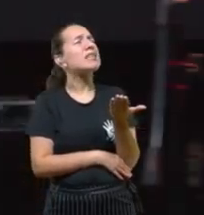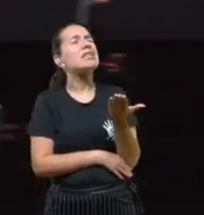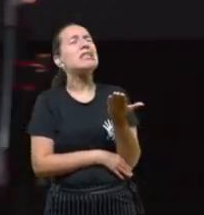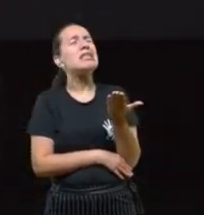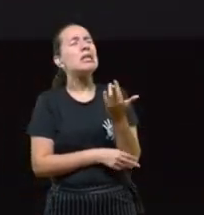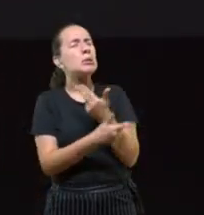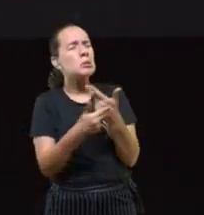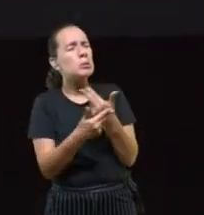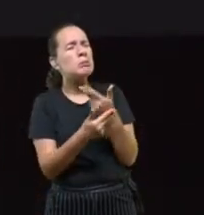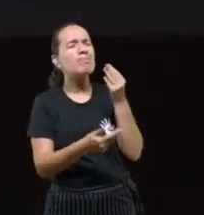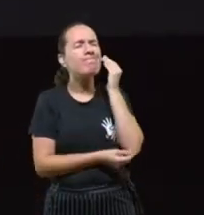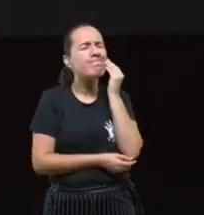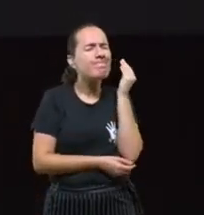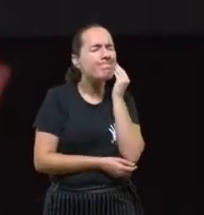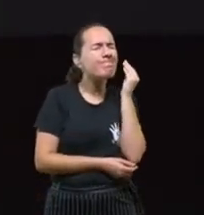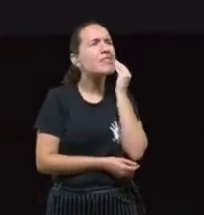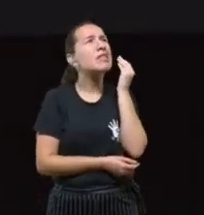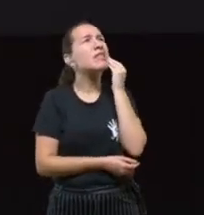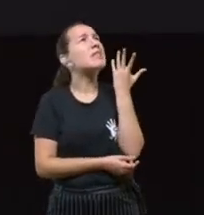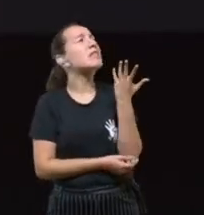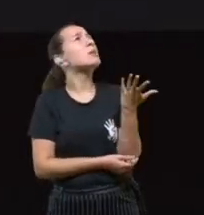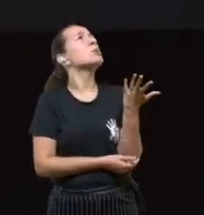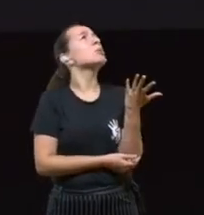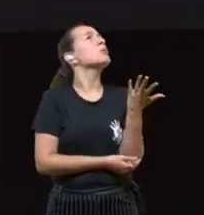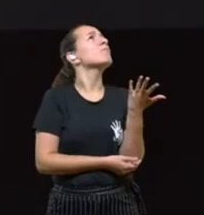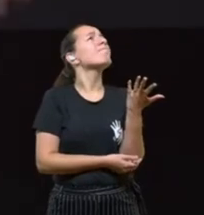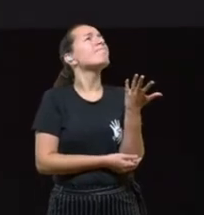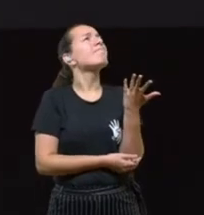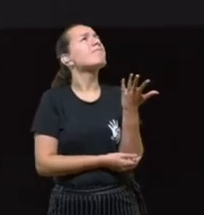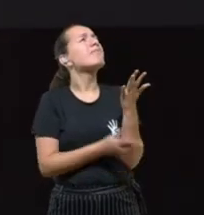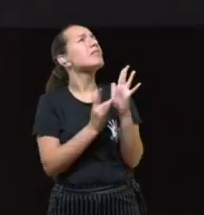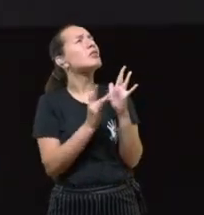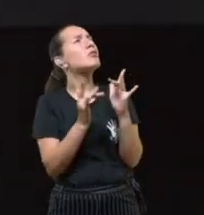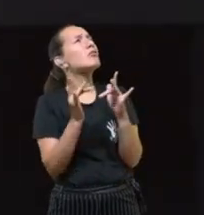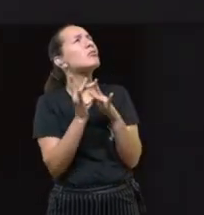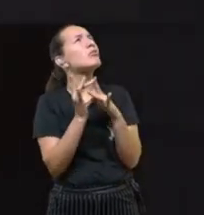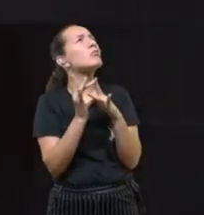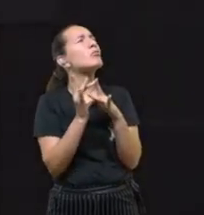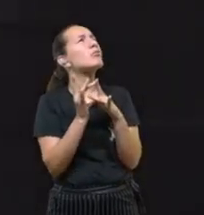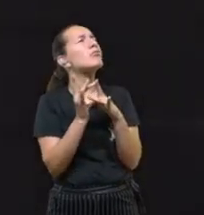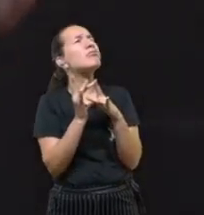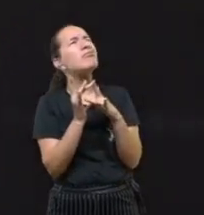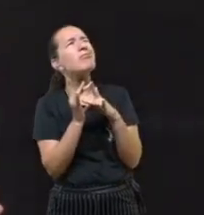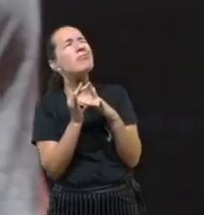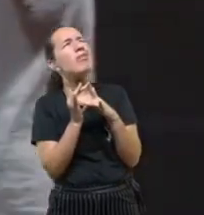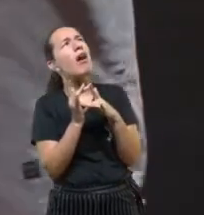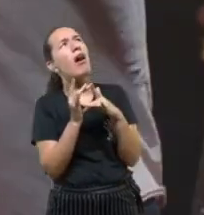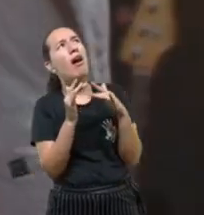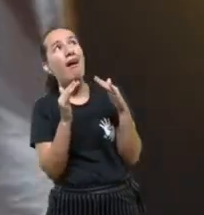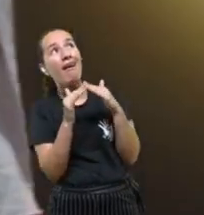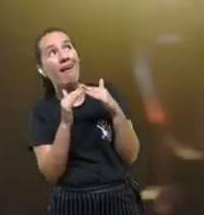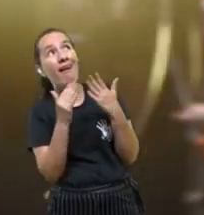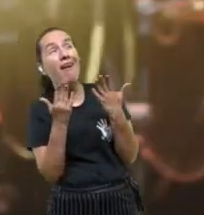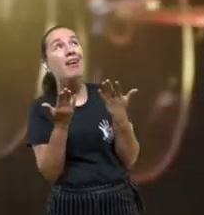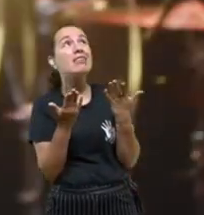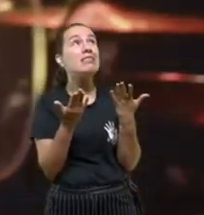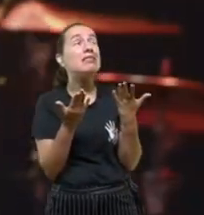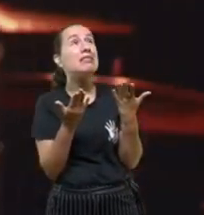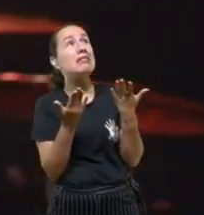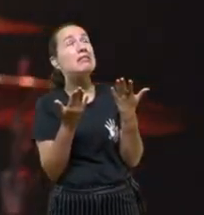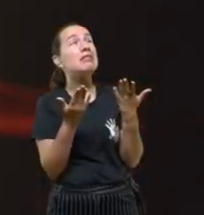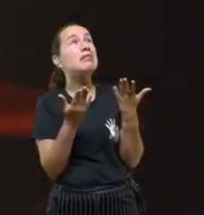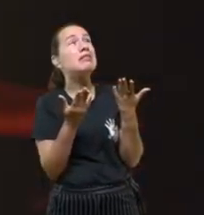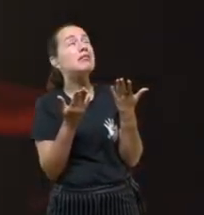a coisa e tal. E eu falei, Jesus, agora esse negócio de uma casa, eu tipo, eu deito,